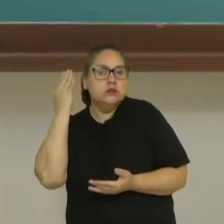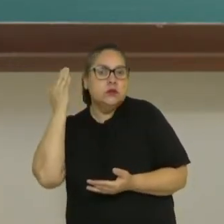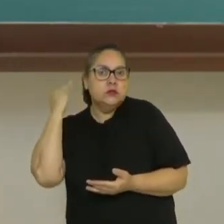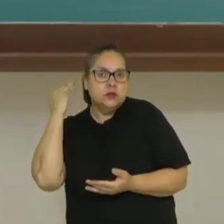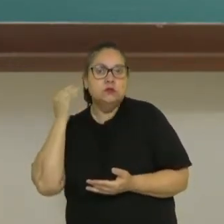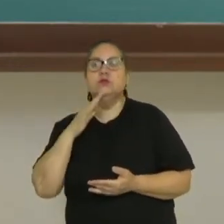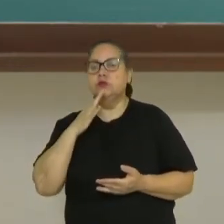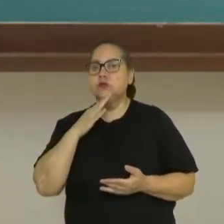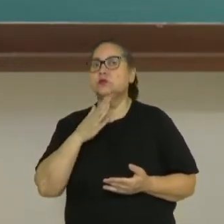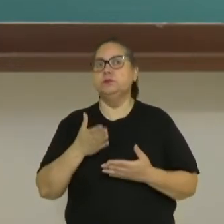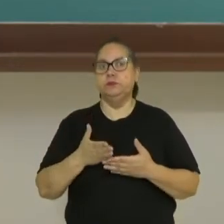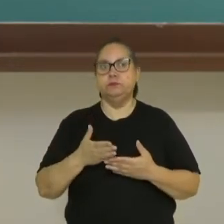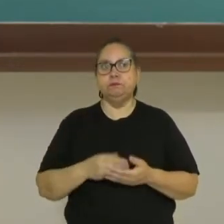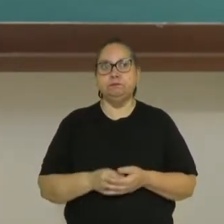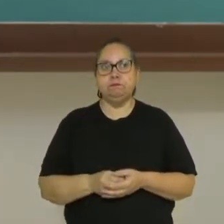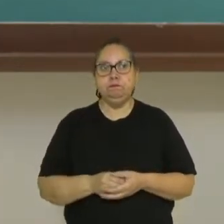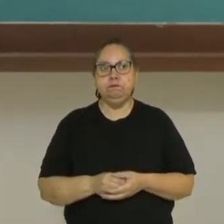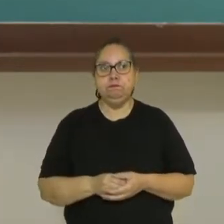passado.